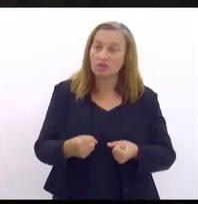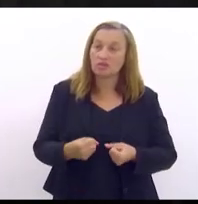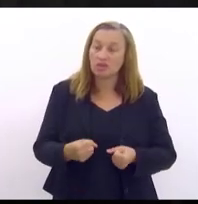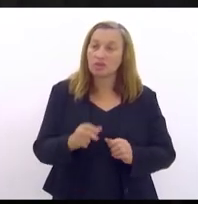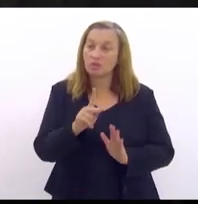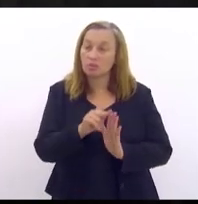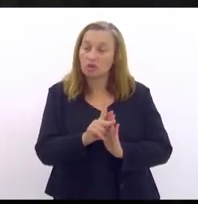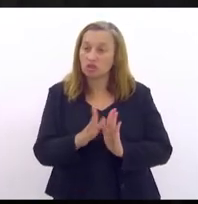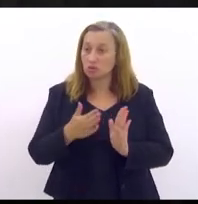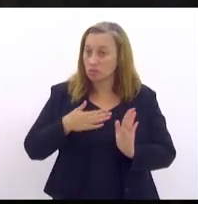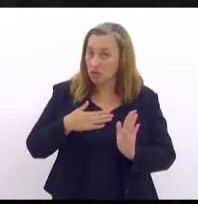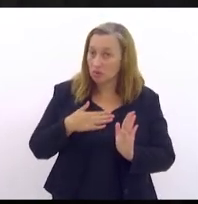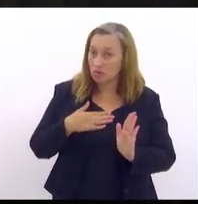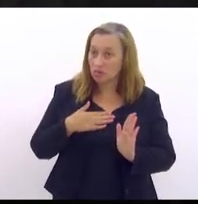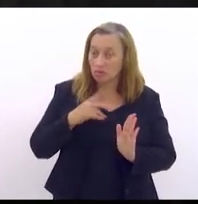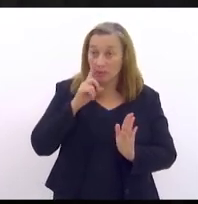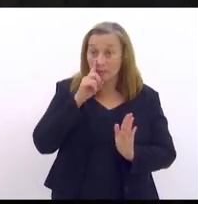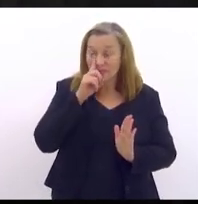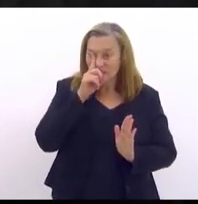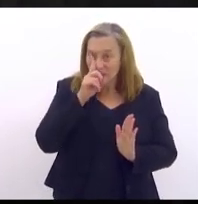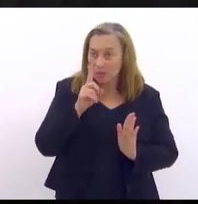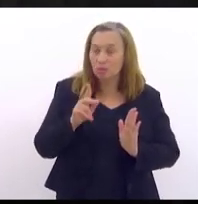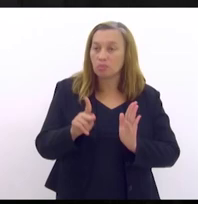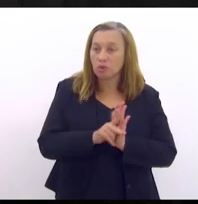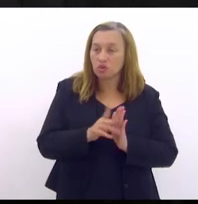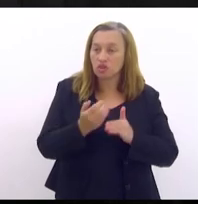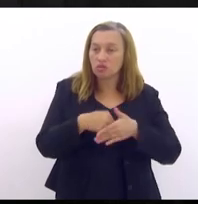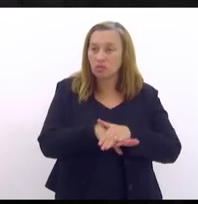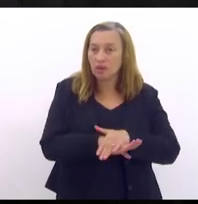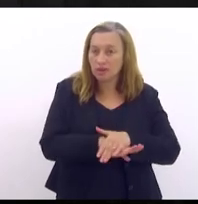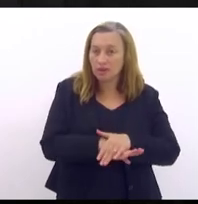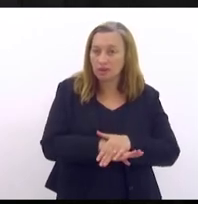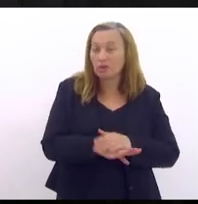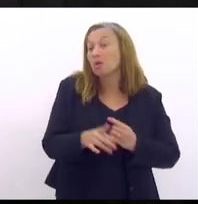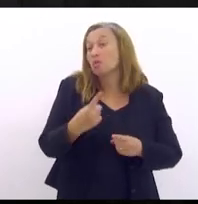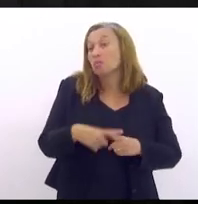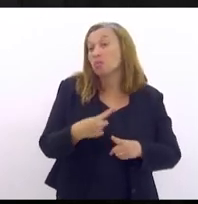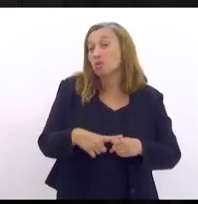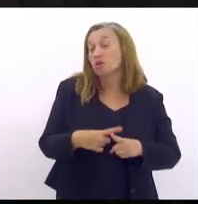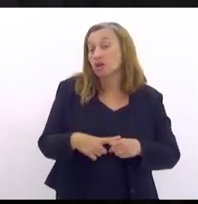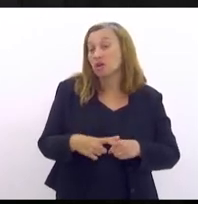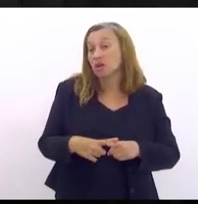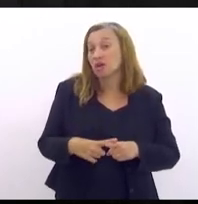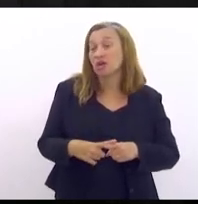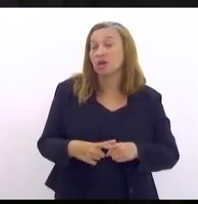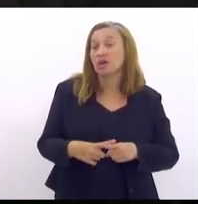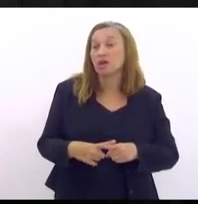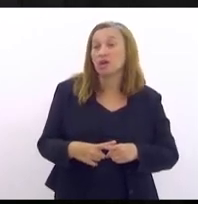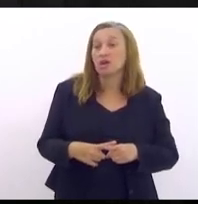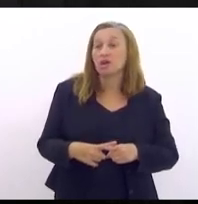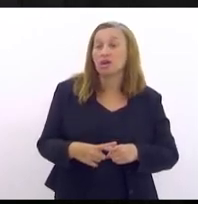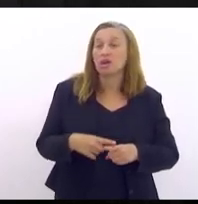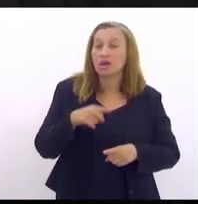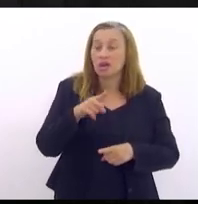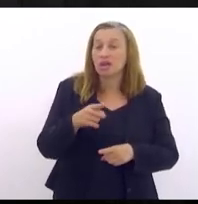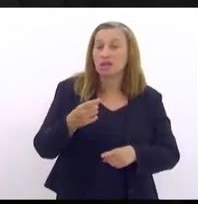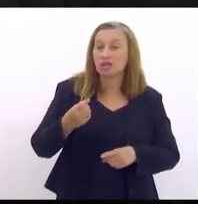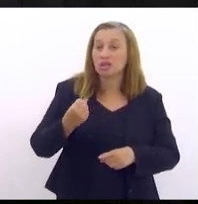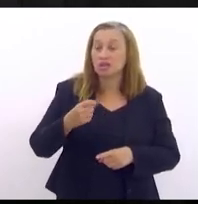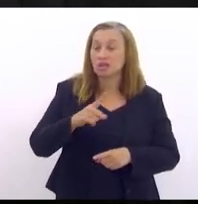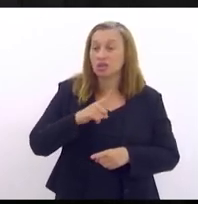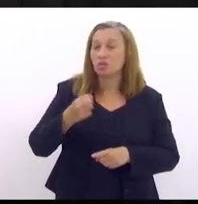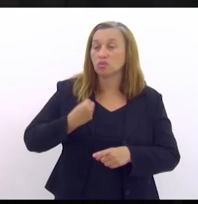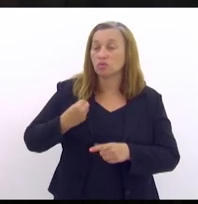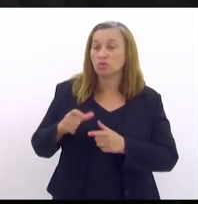determinado projeto, e esse projeto foi a arquivo, porque ele era a maioria e eu era a